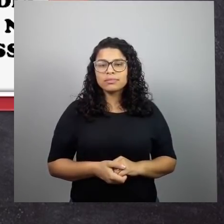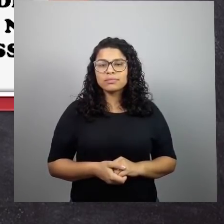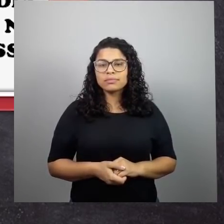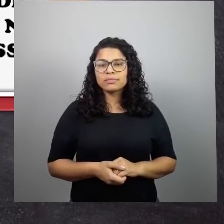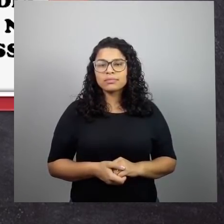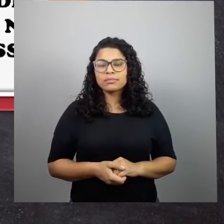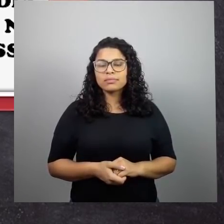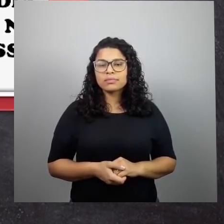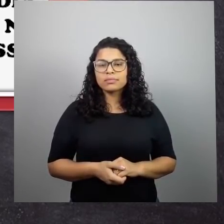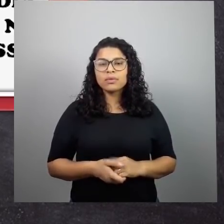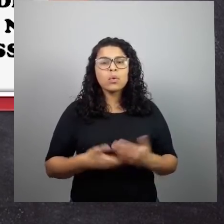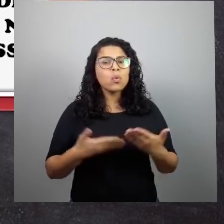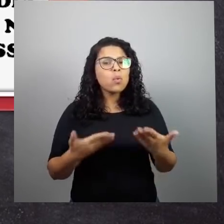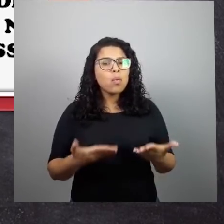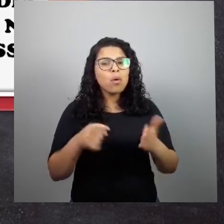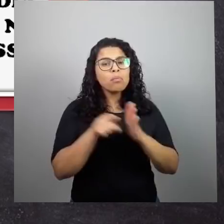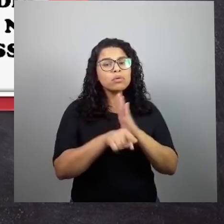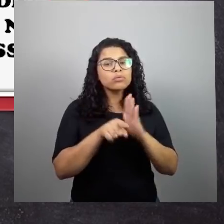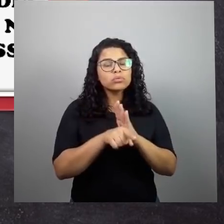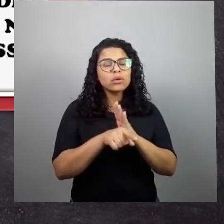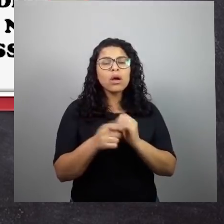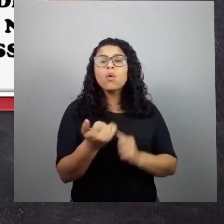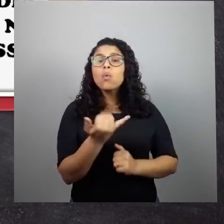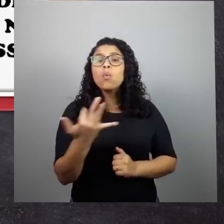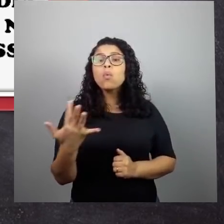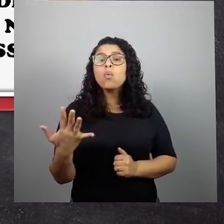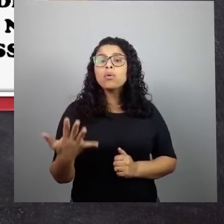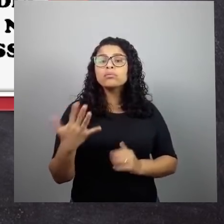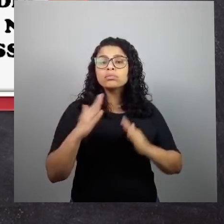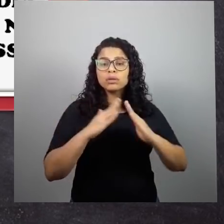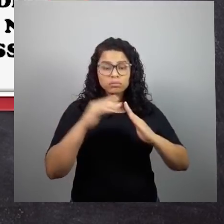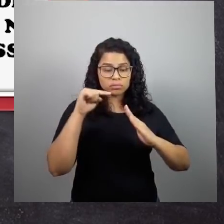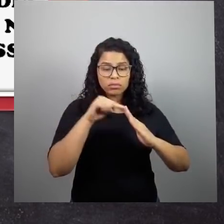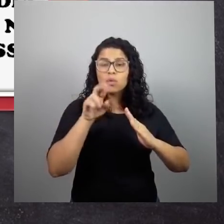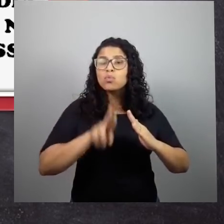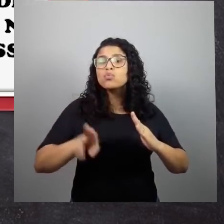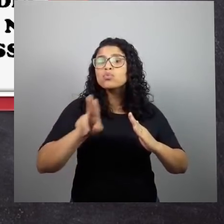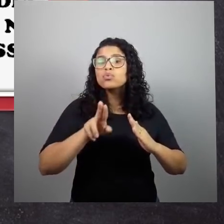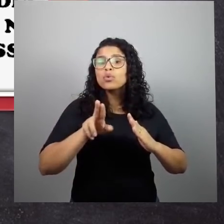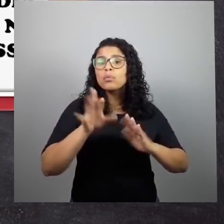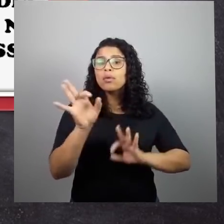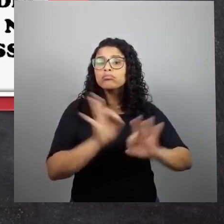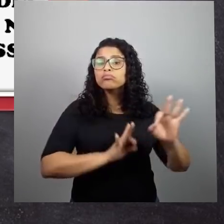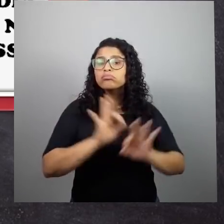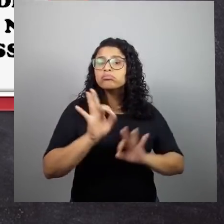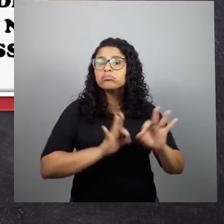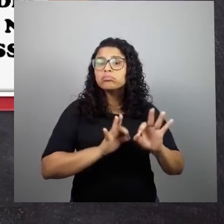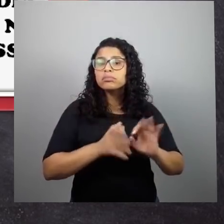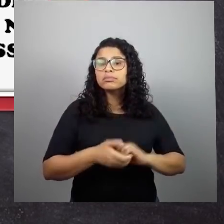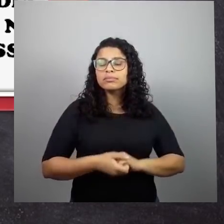é a pergunta deste problema? Qual o total de telhas que foram utilizadas para o conserto?